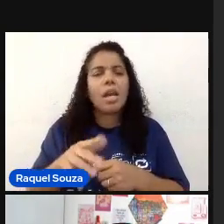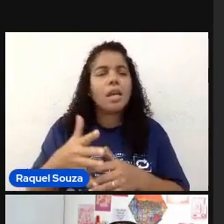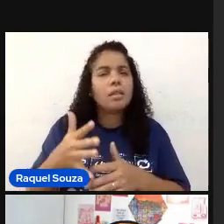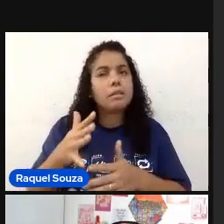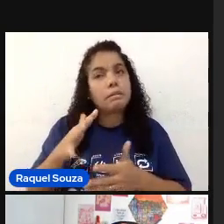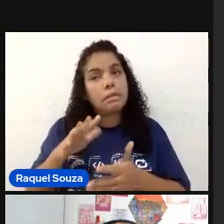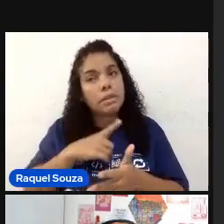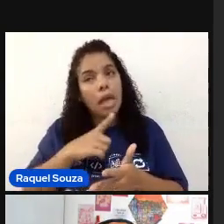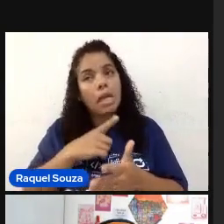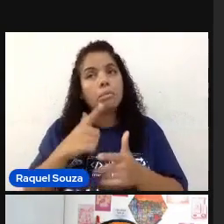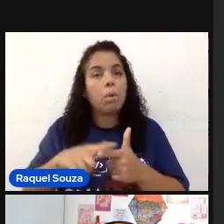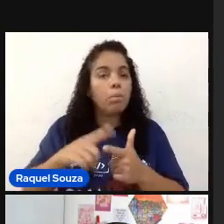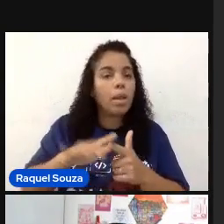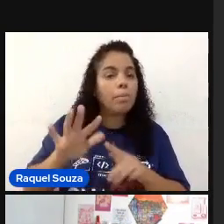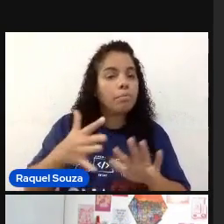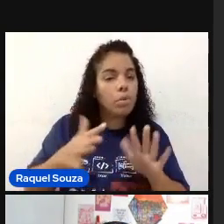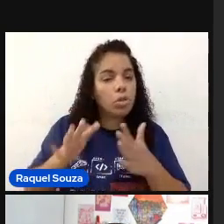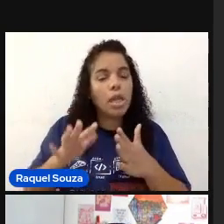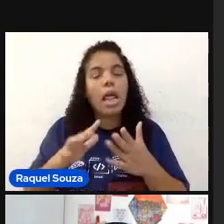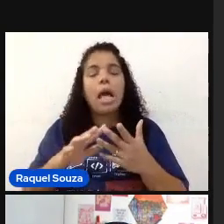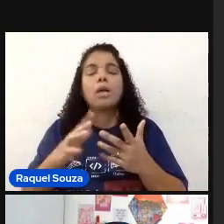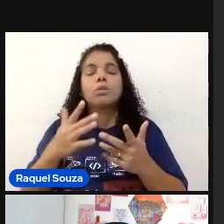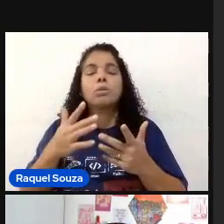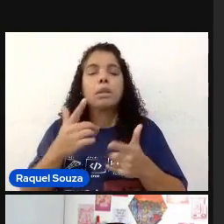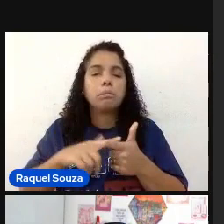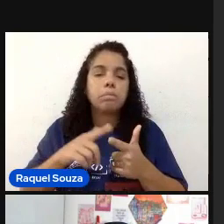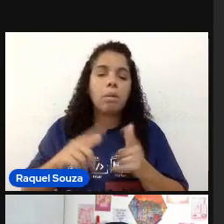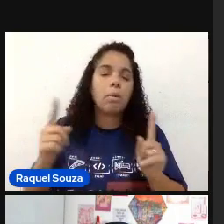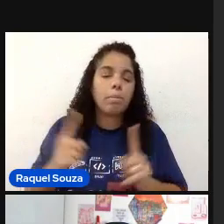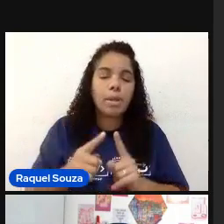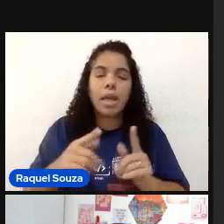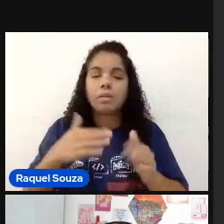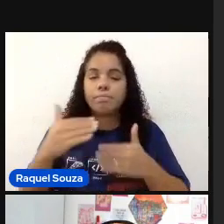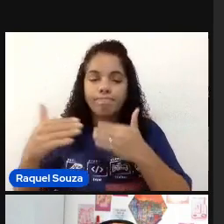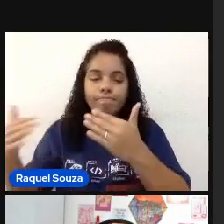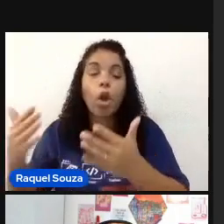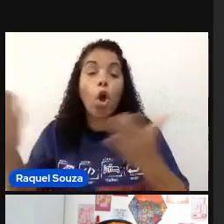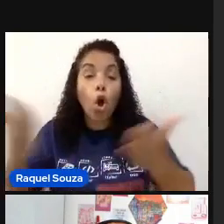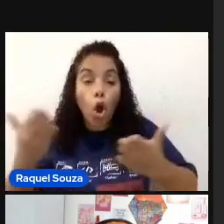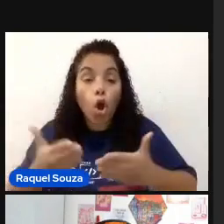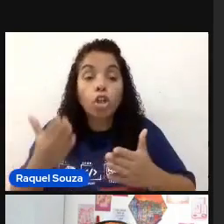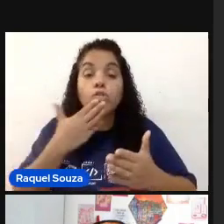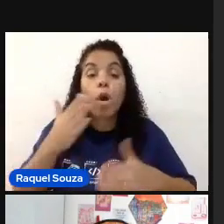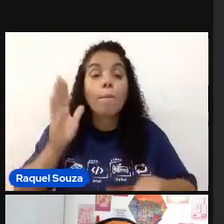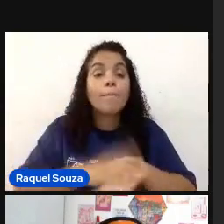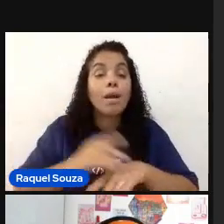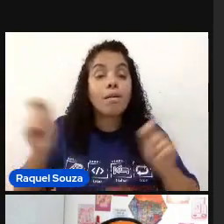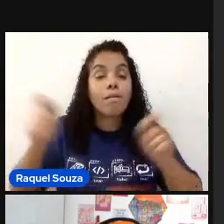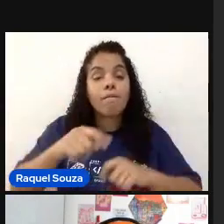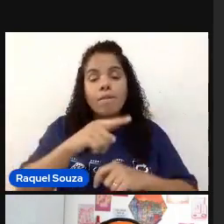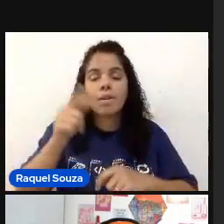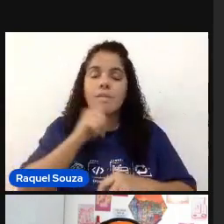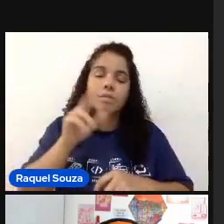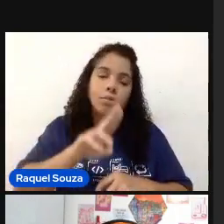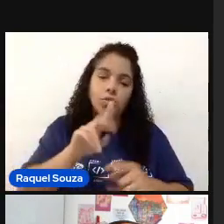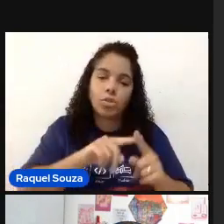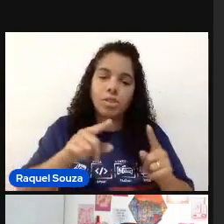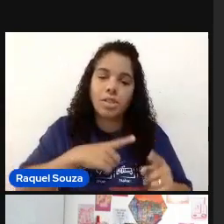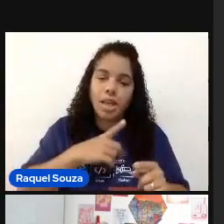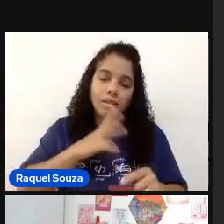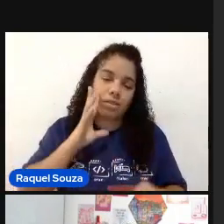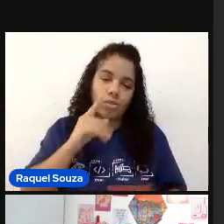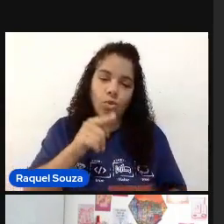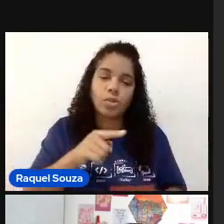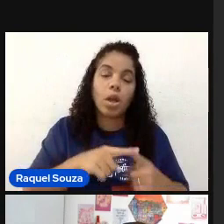ir desenvolvendo a longo prazo. E aí, hoje, para ela, qual seria a solução mais eficaz para que ela utilizasse aquela solução? E